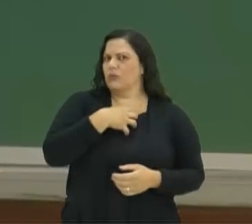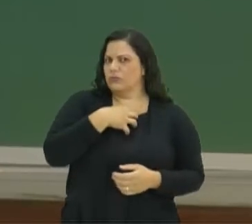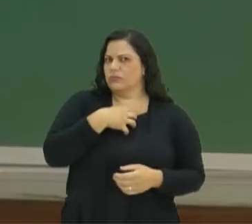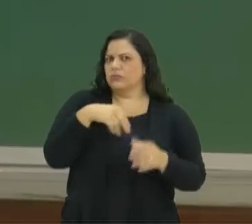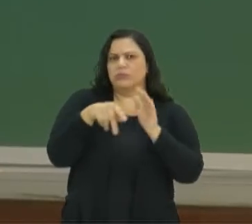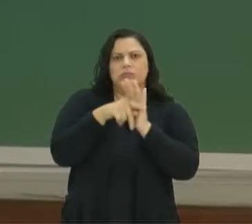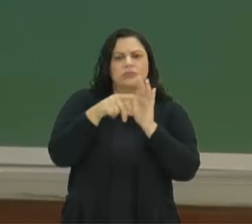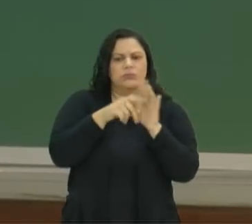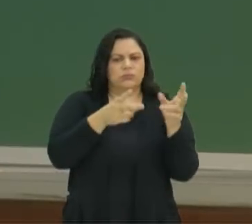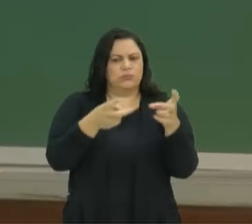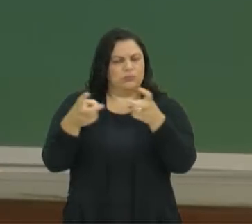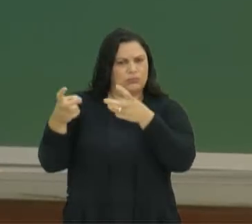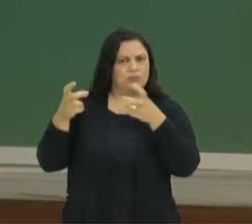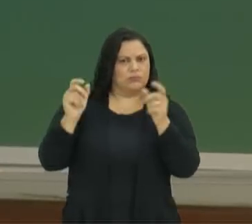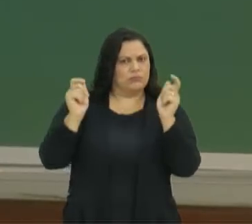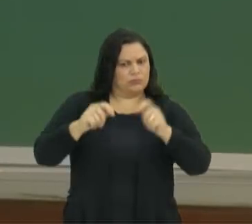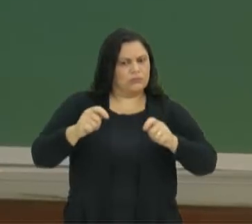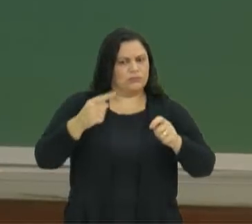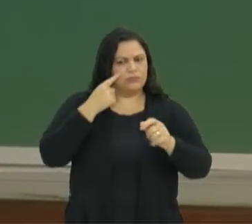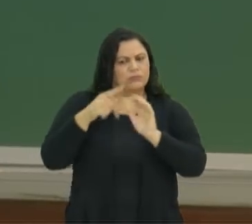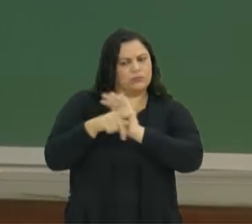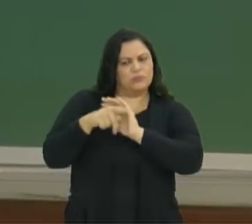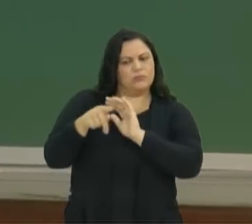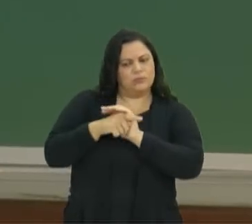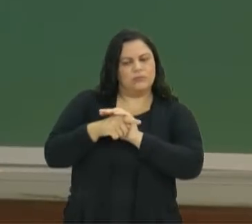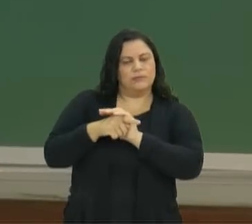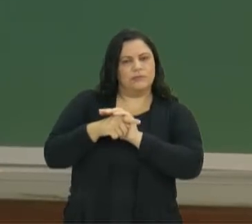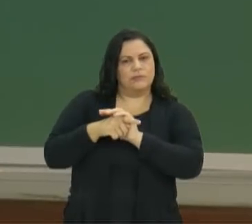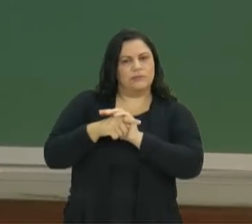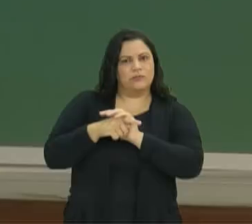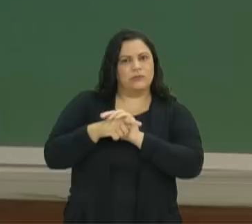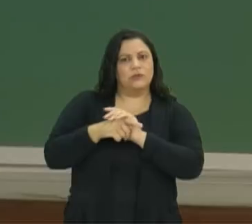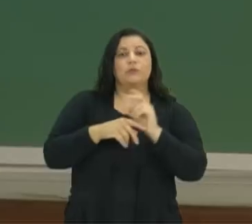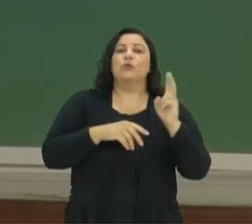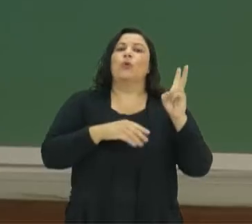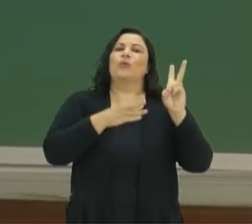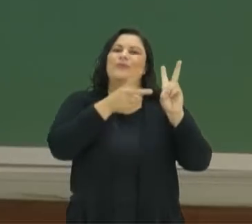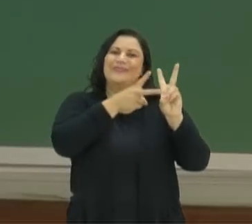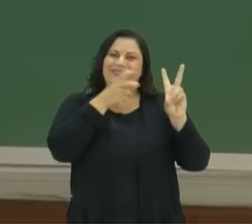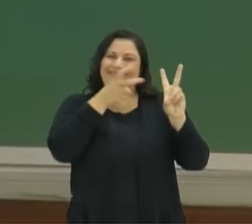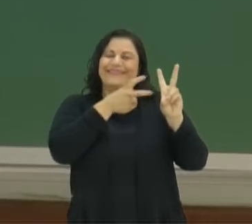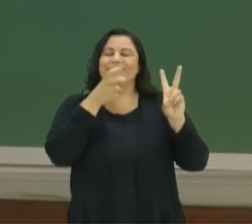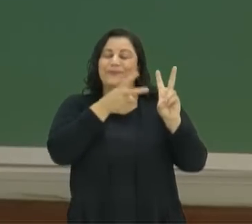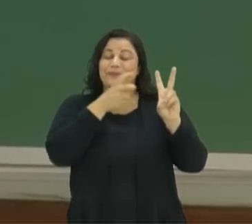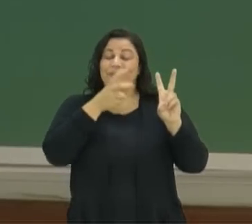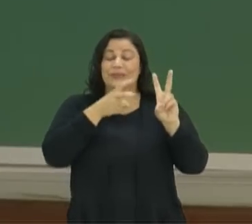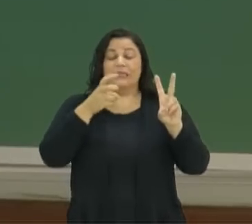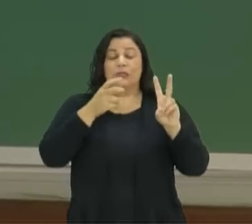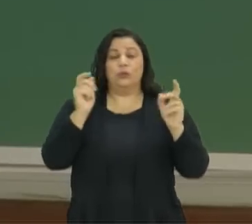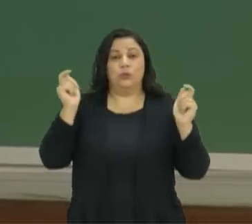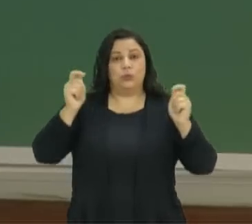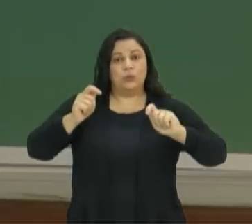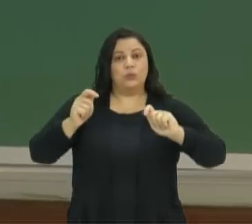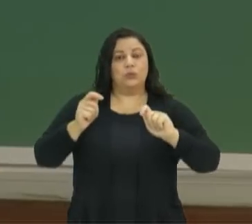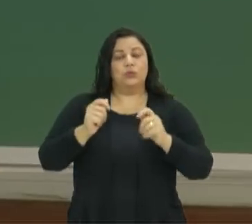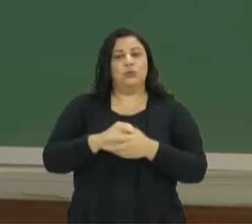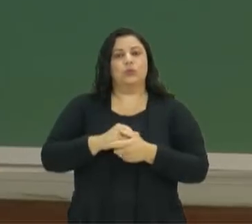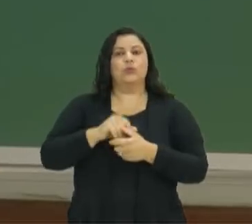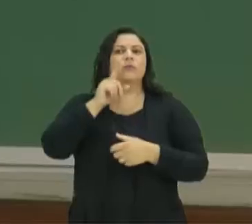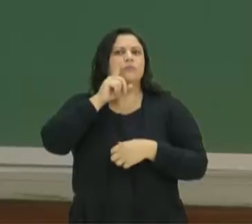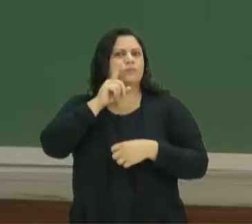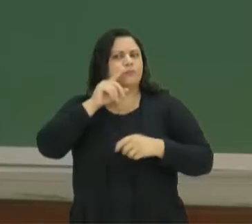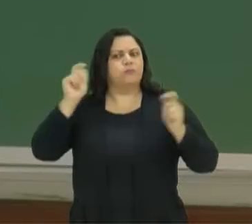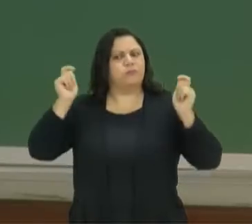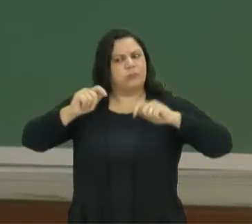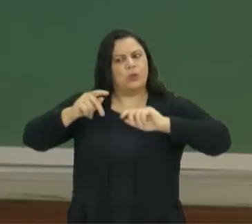viam os nativos norte-americanos, os índios norte-americanos fazerem nos rios, tá? Então esse